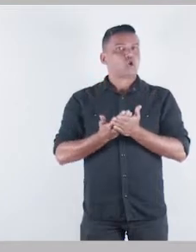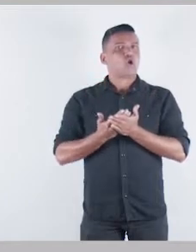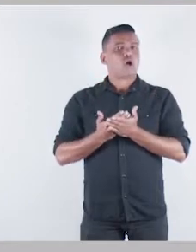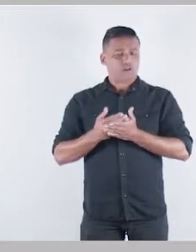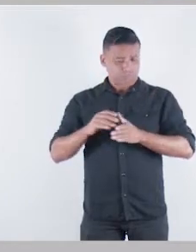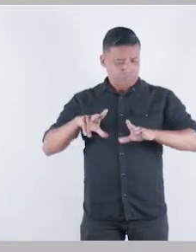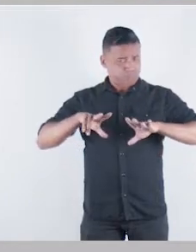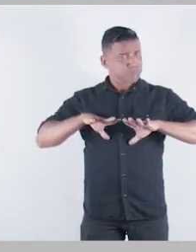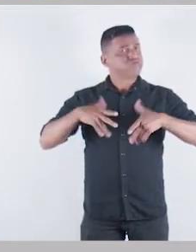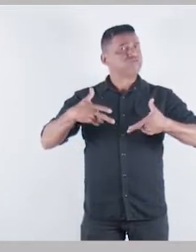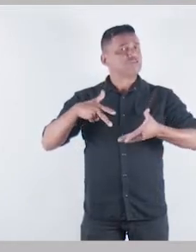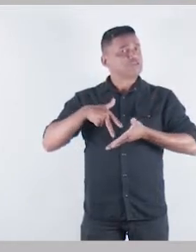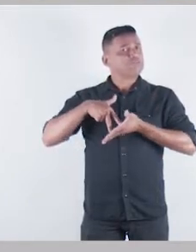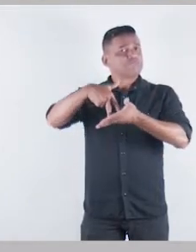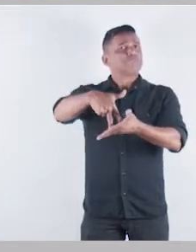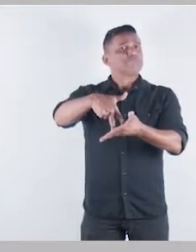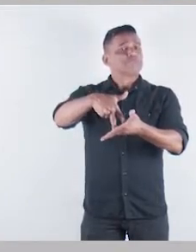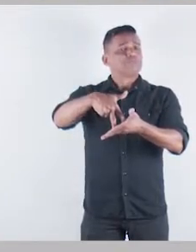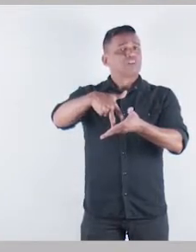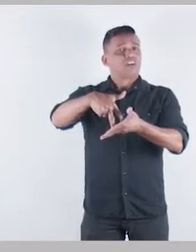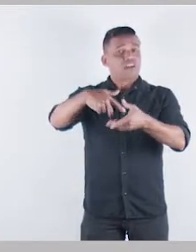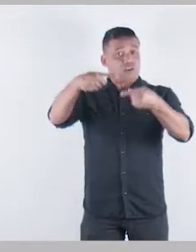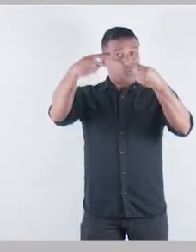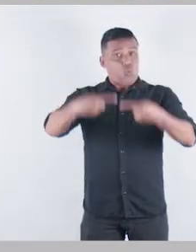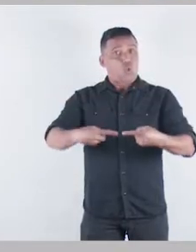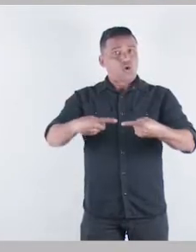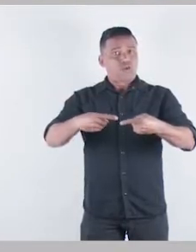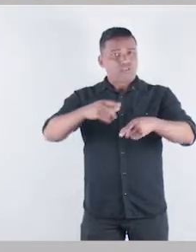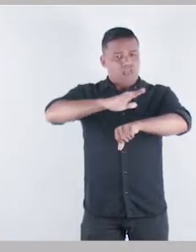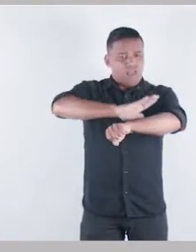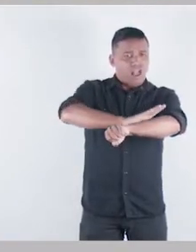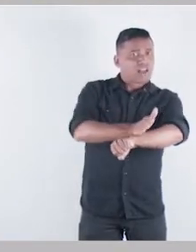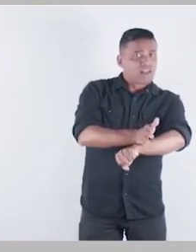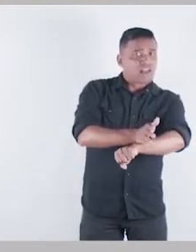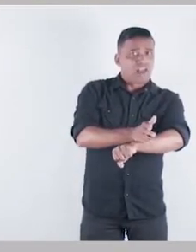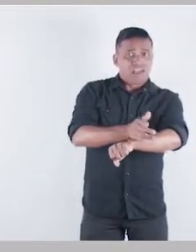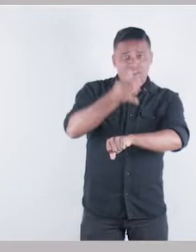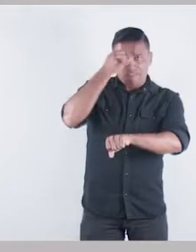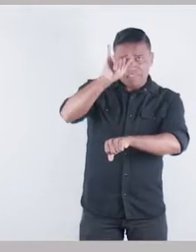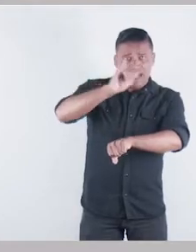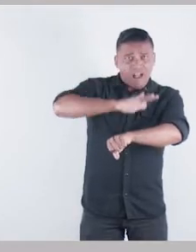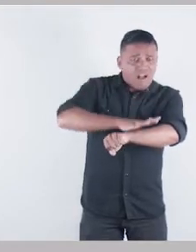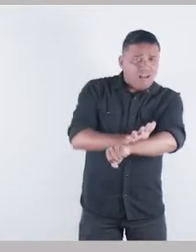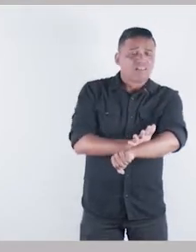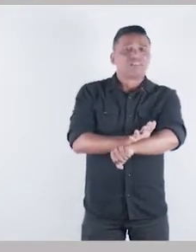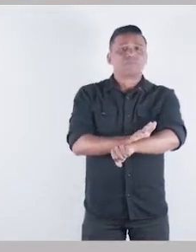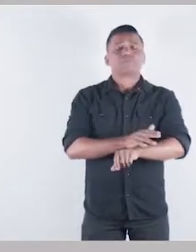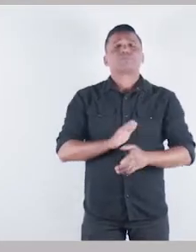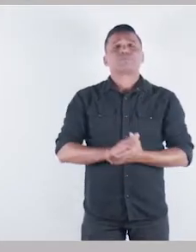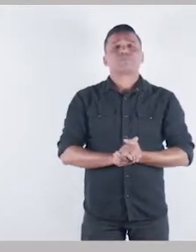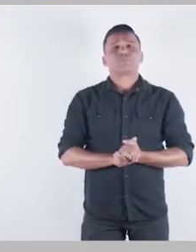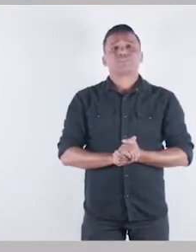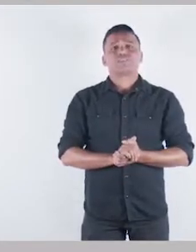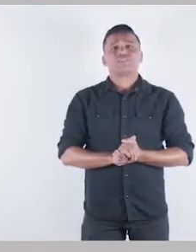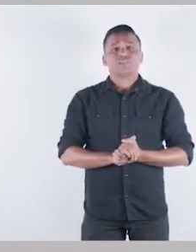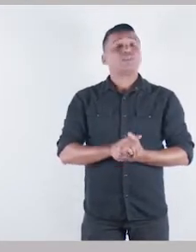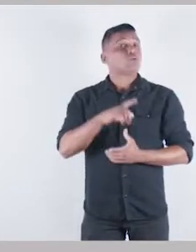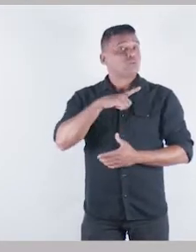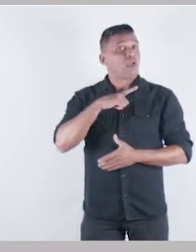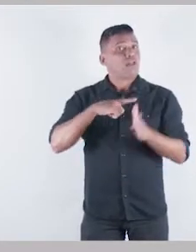superação do racismo institucional. É fundamental, e aí amparado na lei